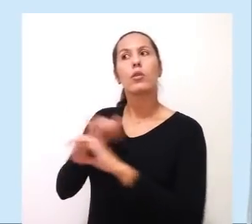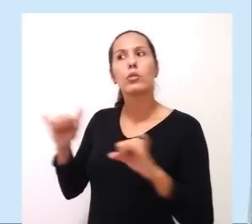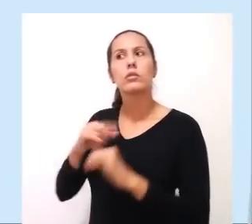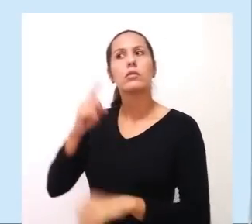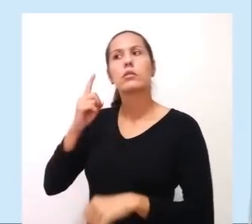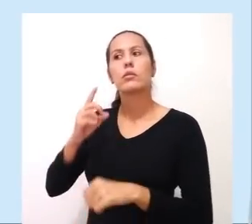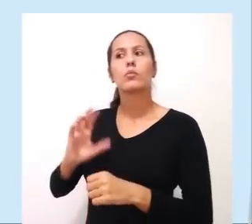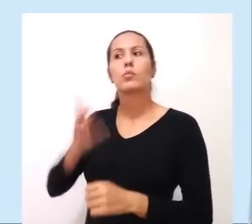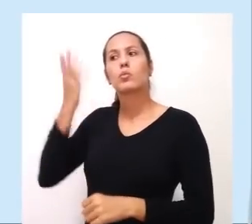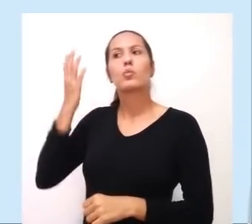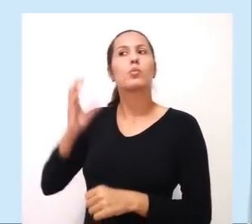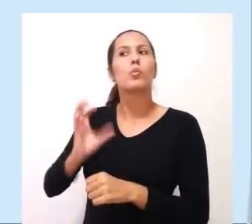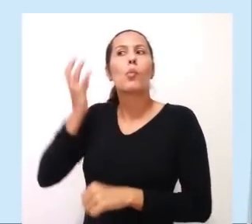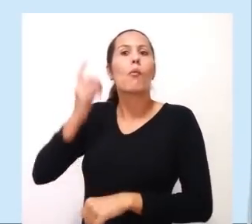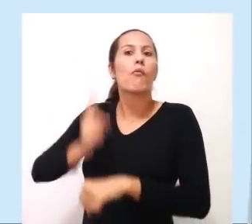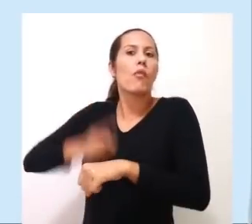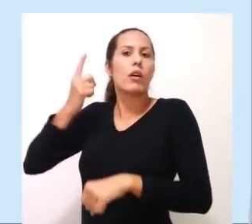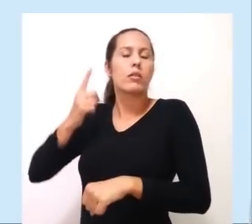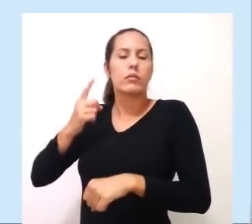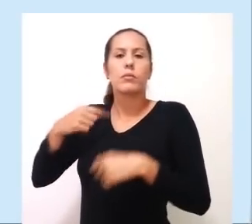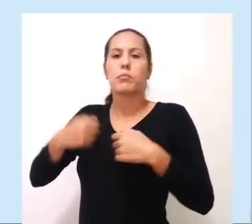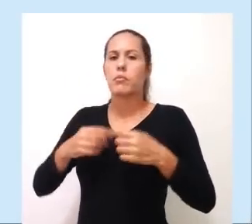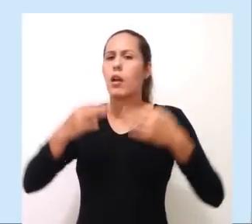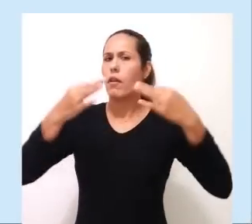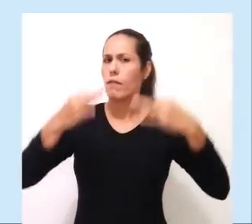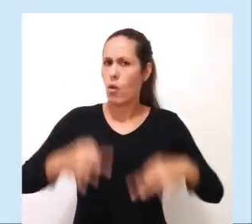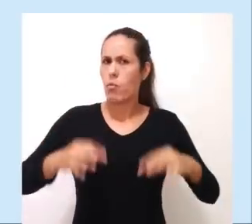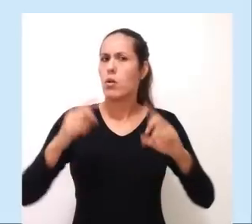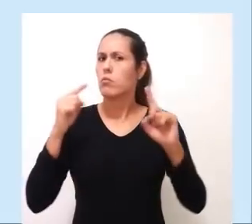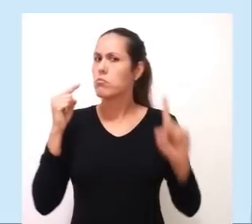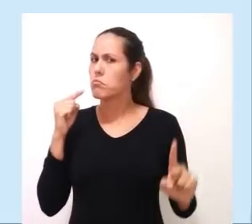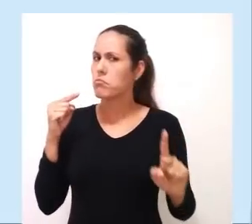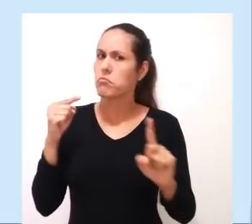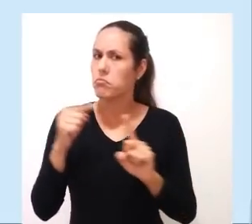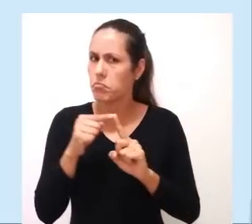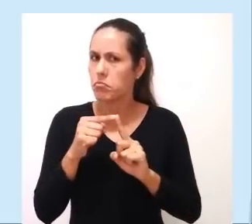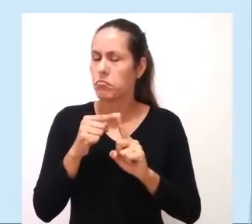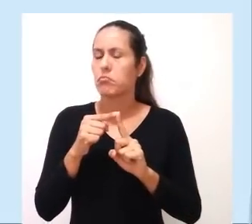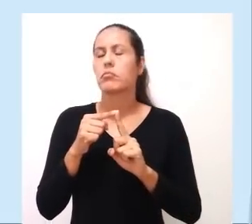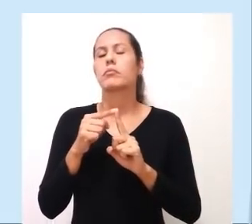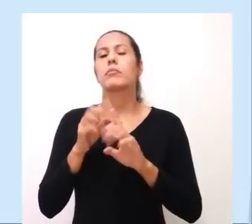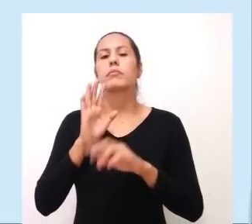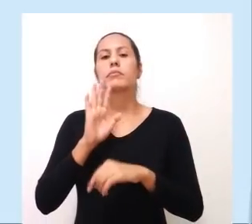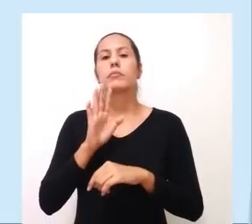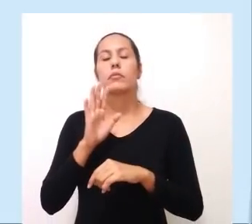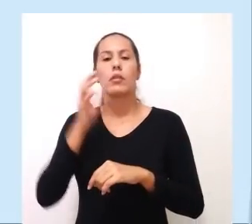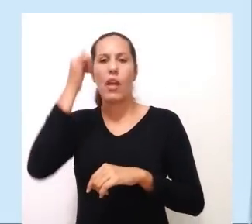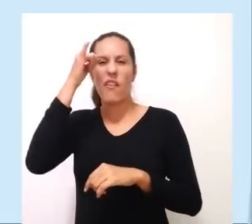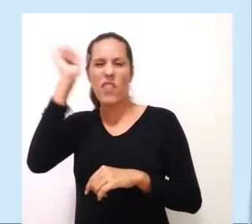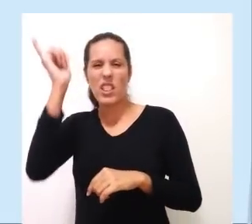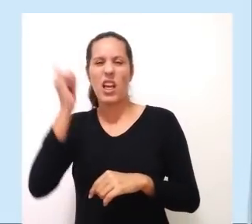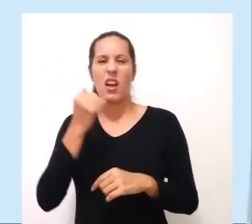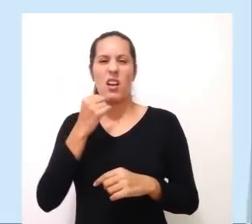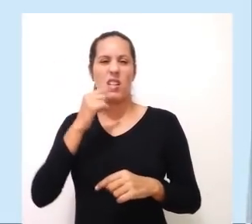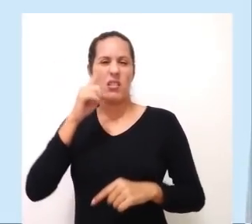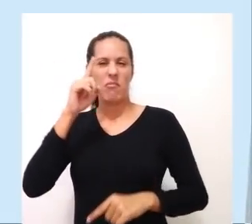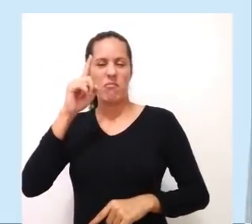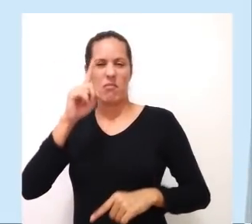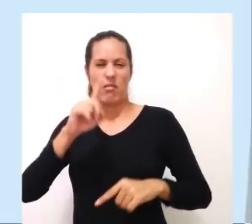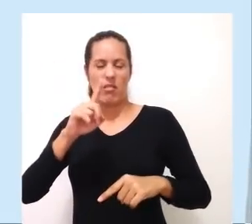notícia, um fato, algo que aconteceu, a linguagem tem que ser formal e objetiva. Evitar